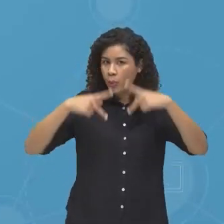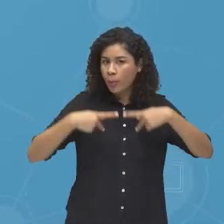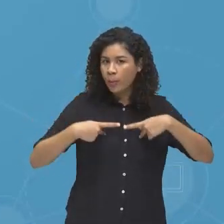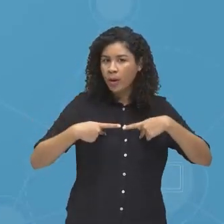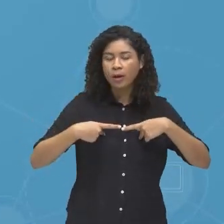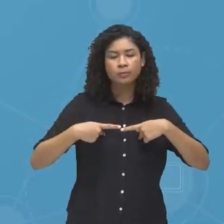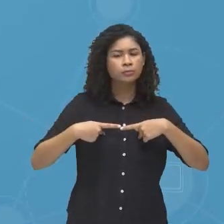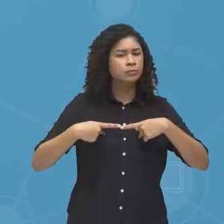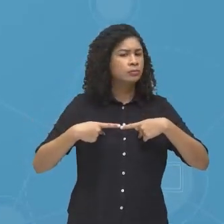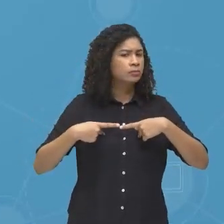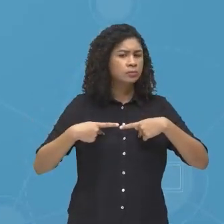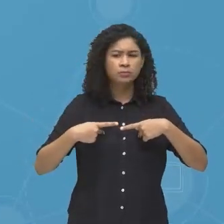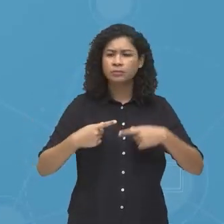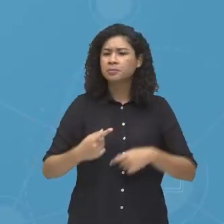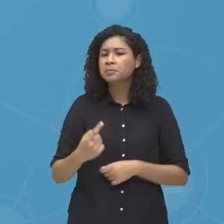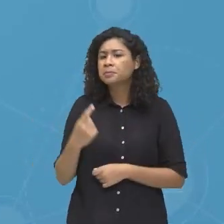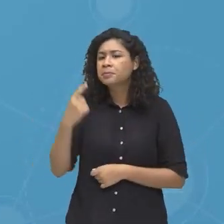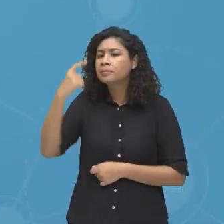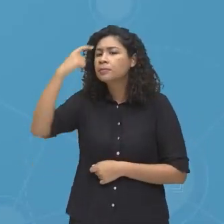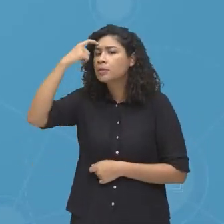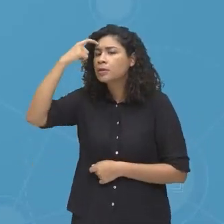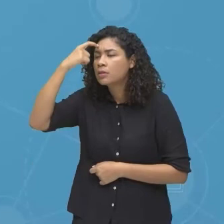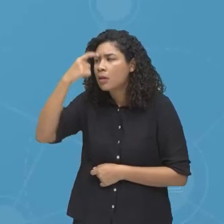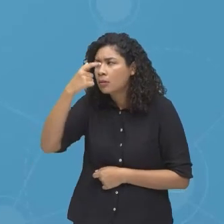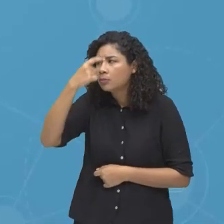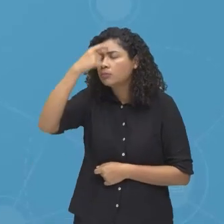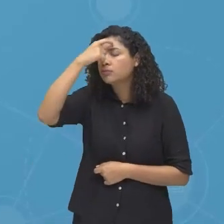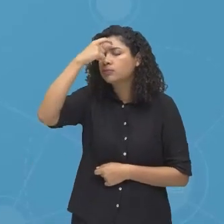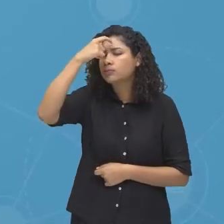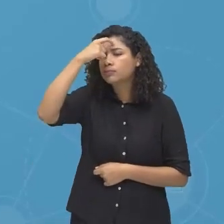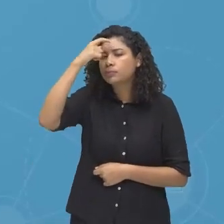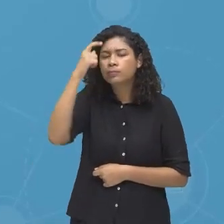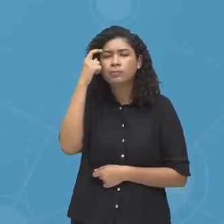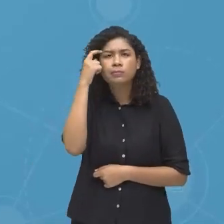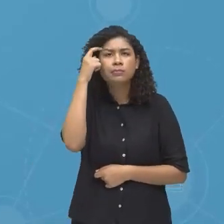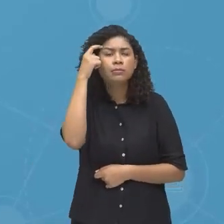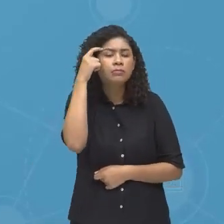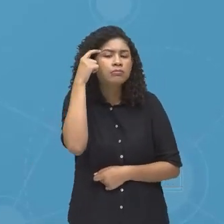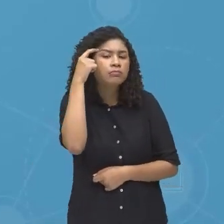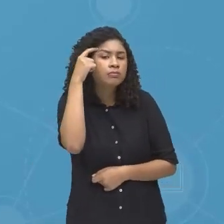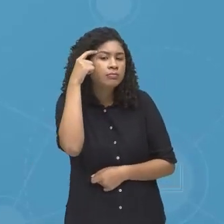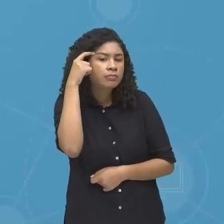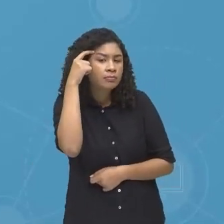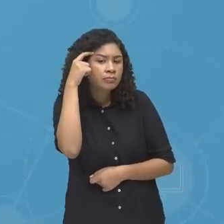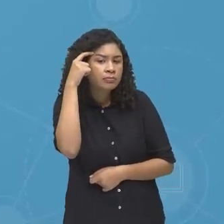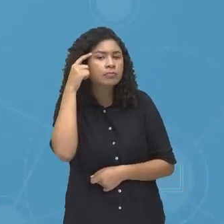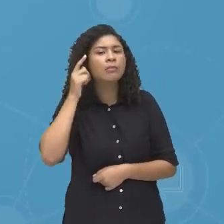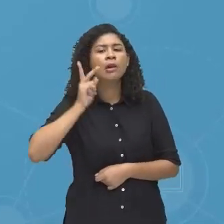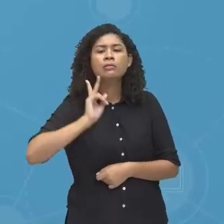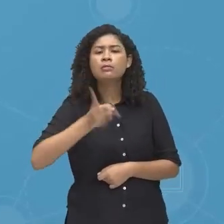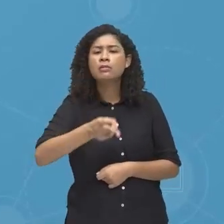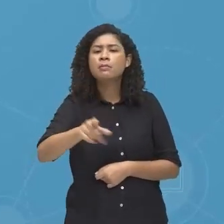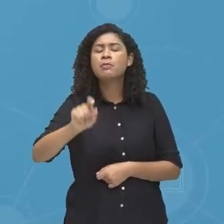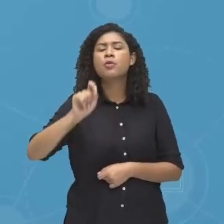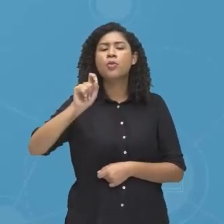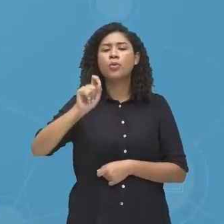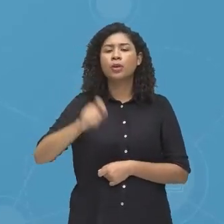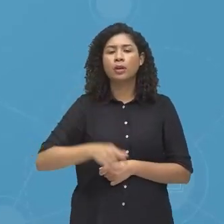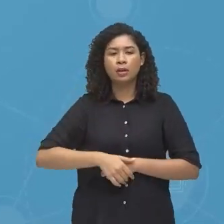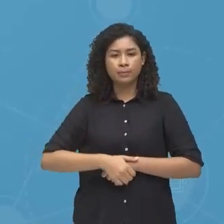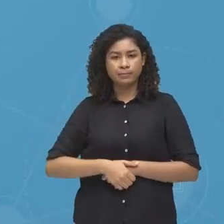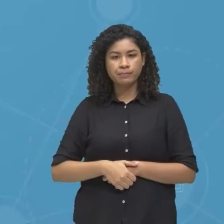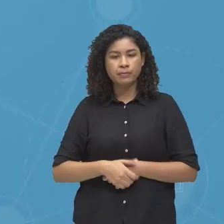agir mediante a dimensão da consciência. E é uma consciência que muitas das vezes visa a pensar,